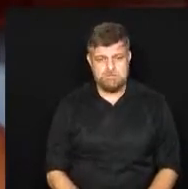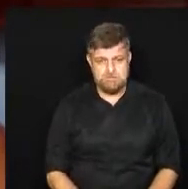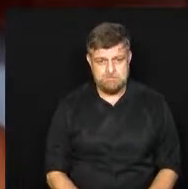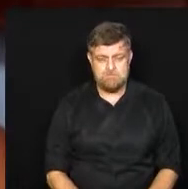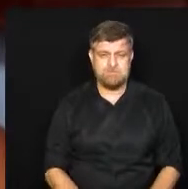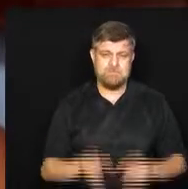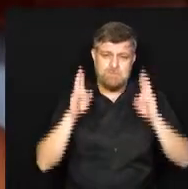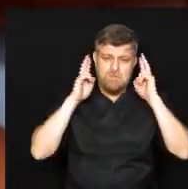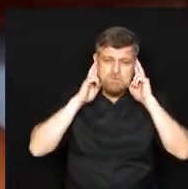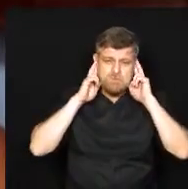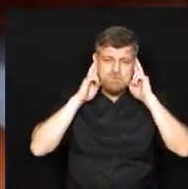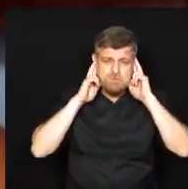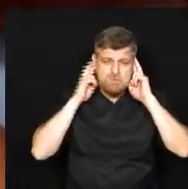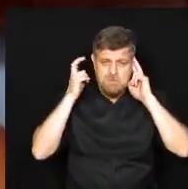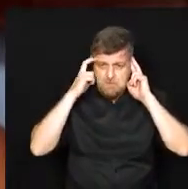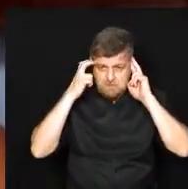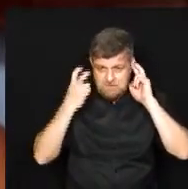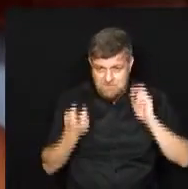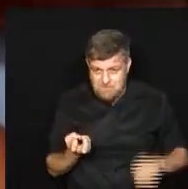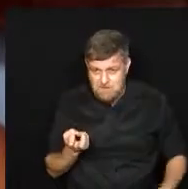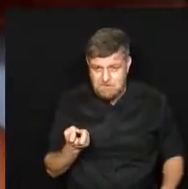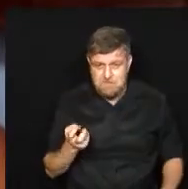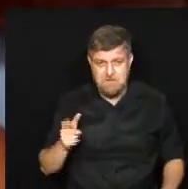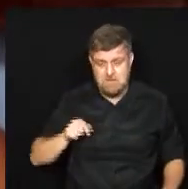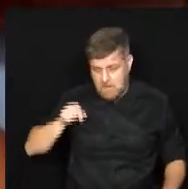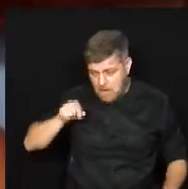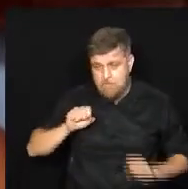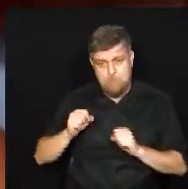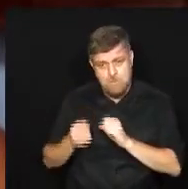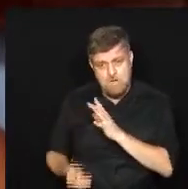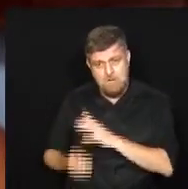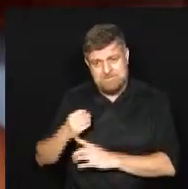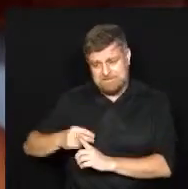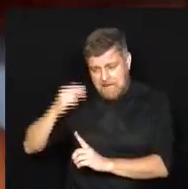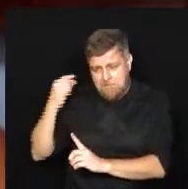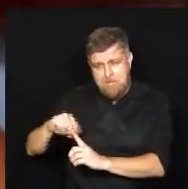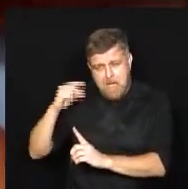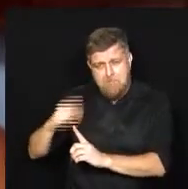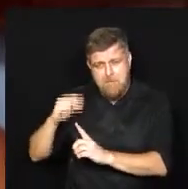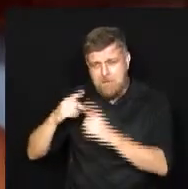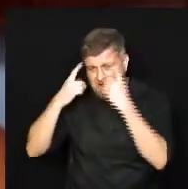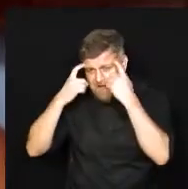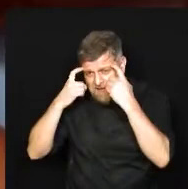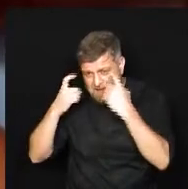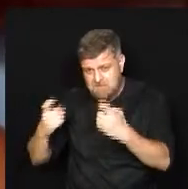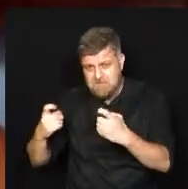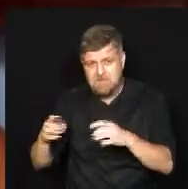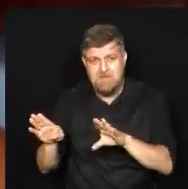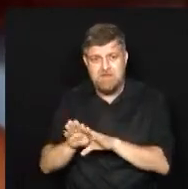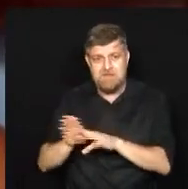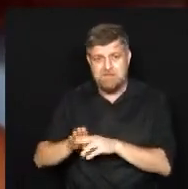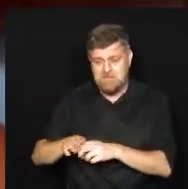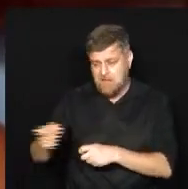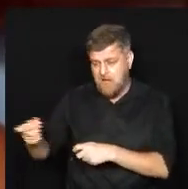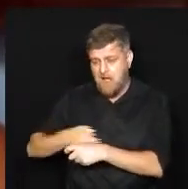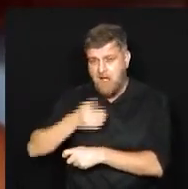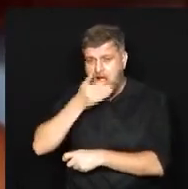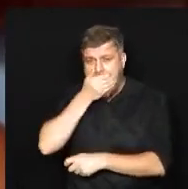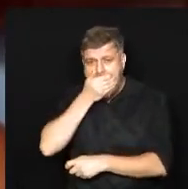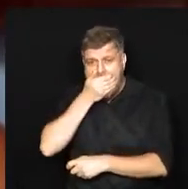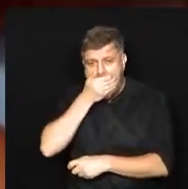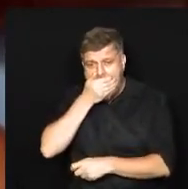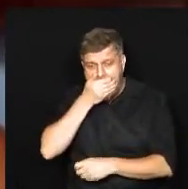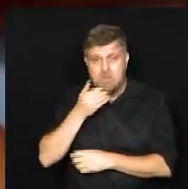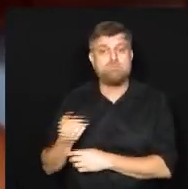seja surdez, deficiência intelectual, que estão sujeitas a violações, principalmente abuso sexual, é muito